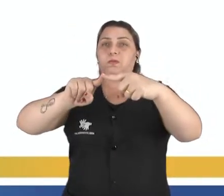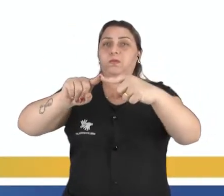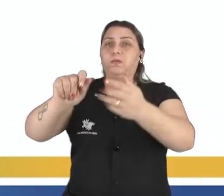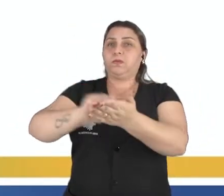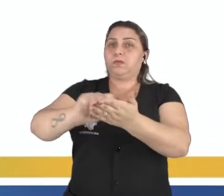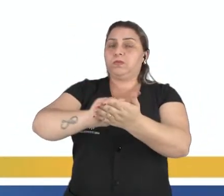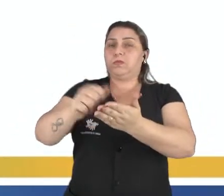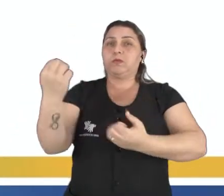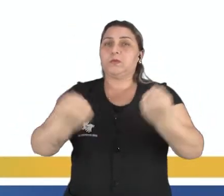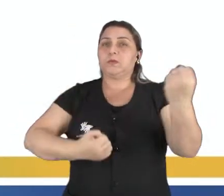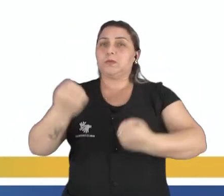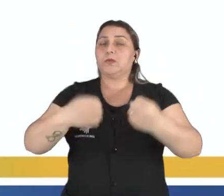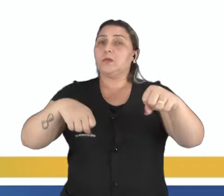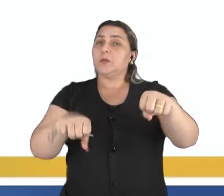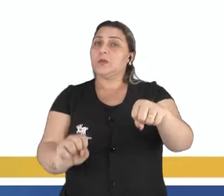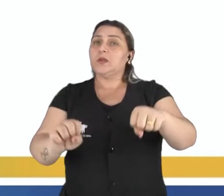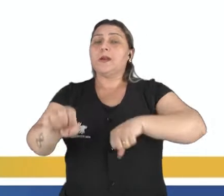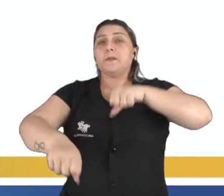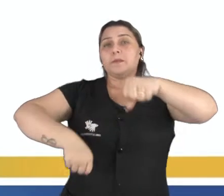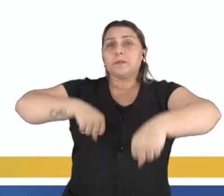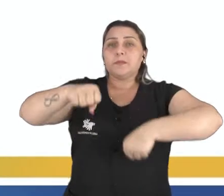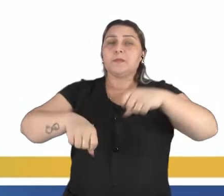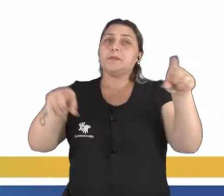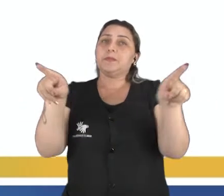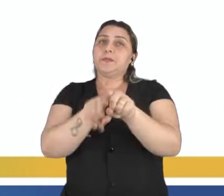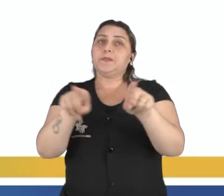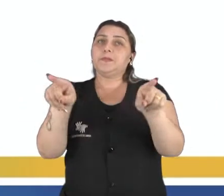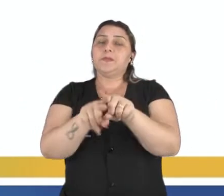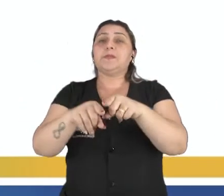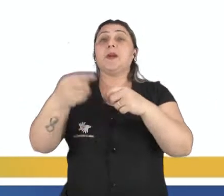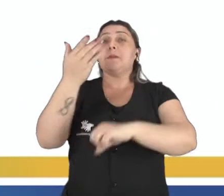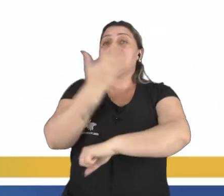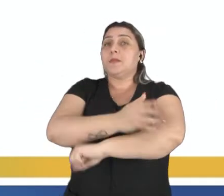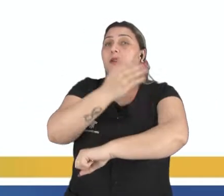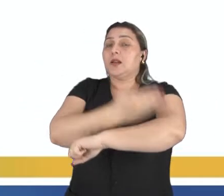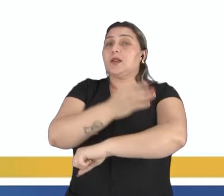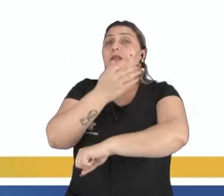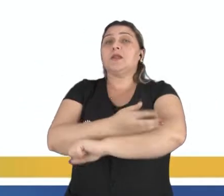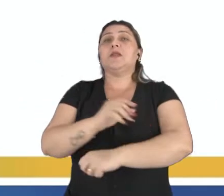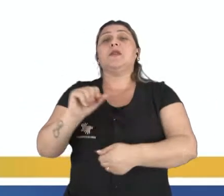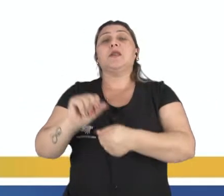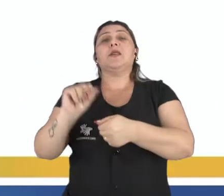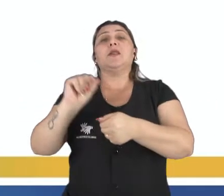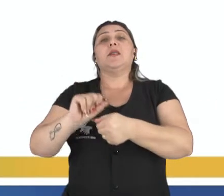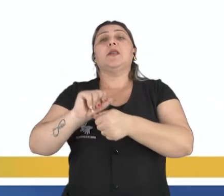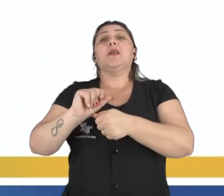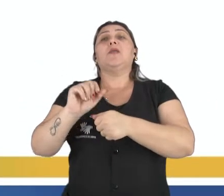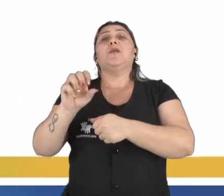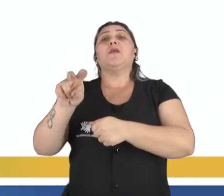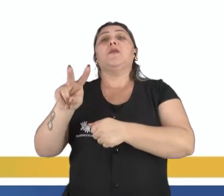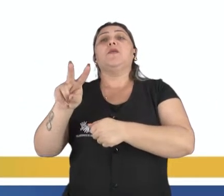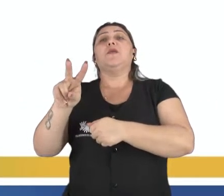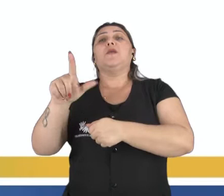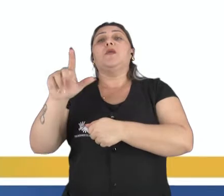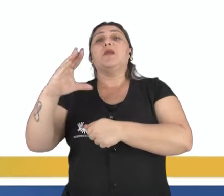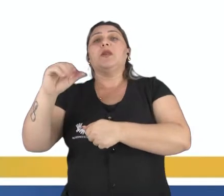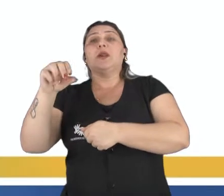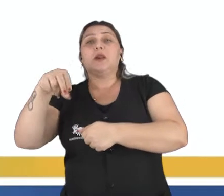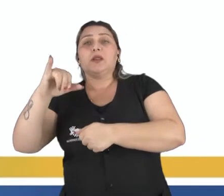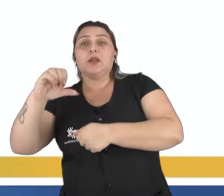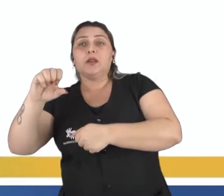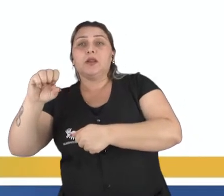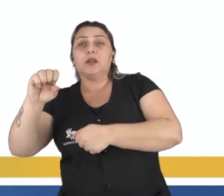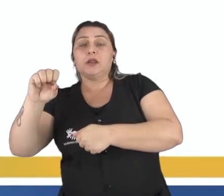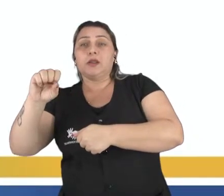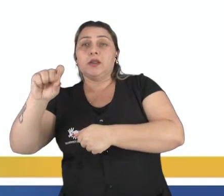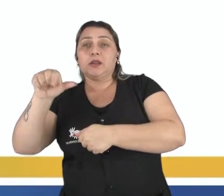de veículos, motocicletas e bicicletas. Uma prática viabilizada pelo processo de vulcanização inventada por